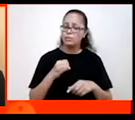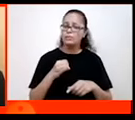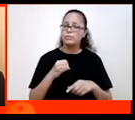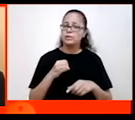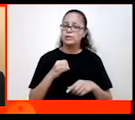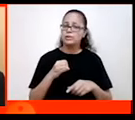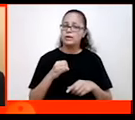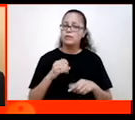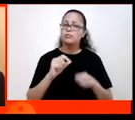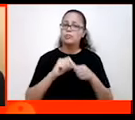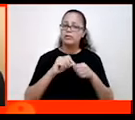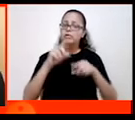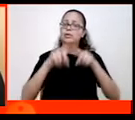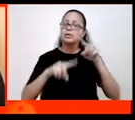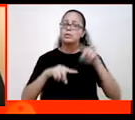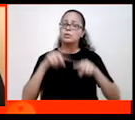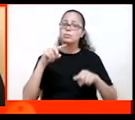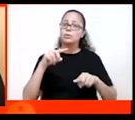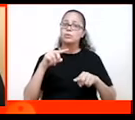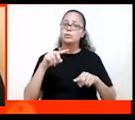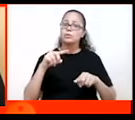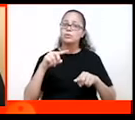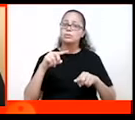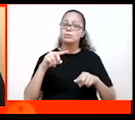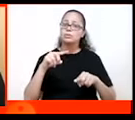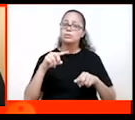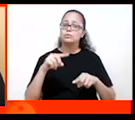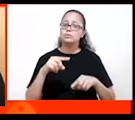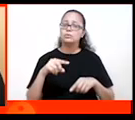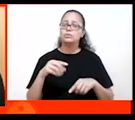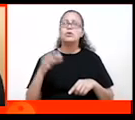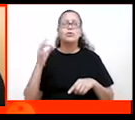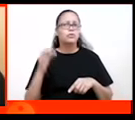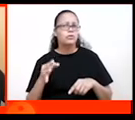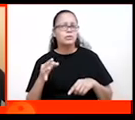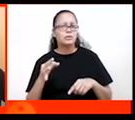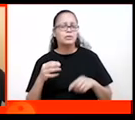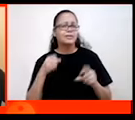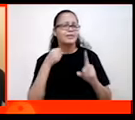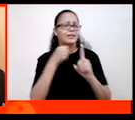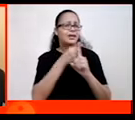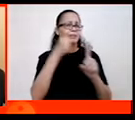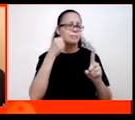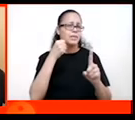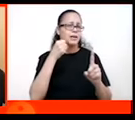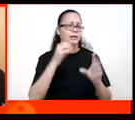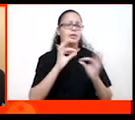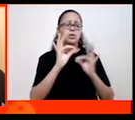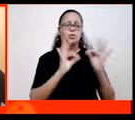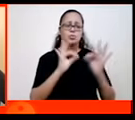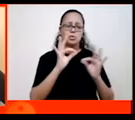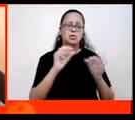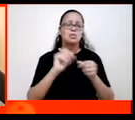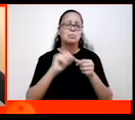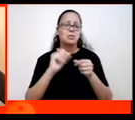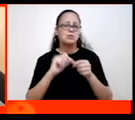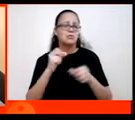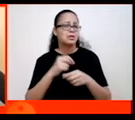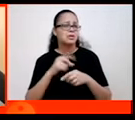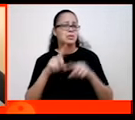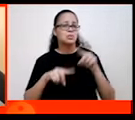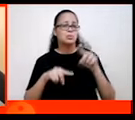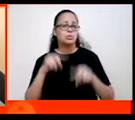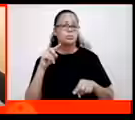na construção aí do produto, né? Então isso com certeza impacta, né, no processo produtivo, né, aumentando